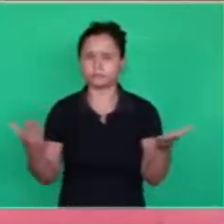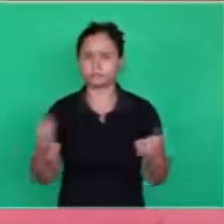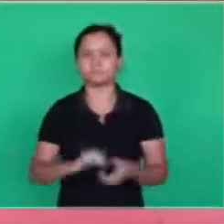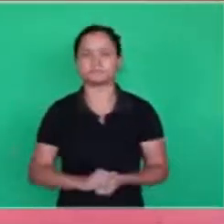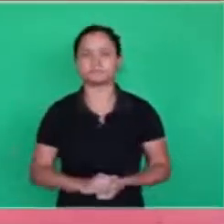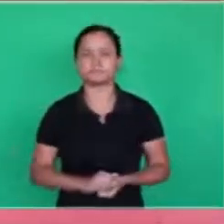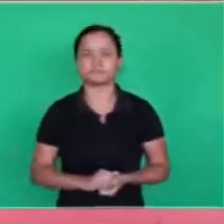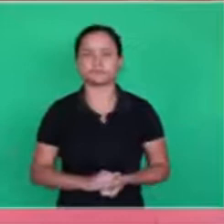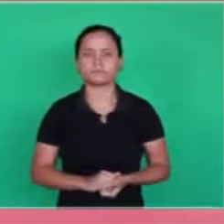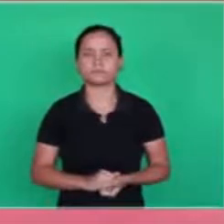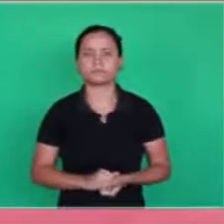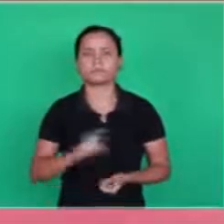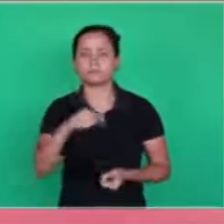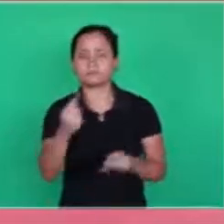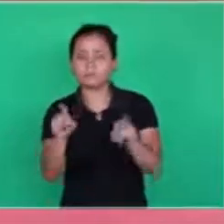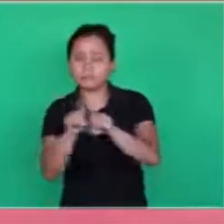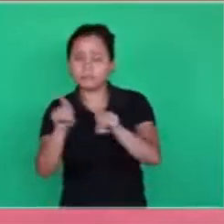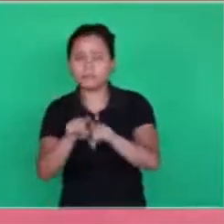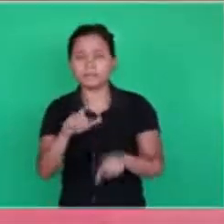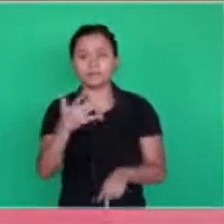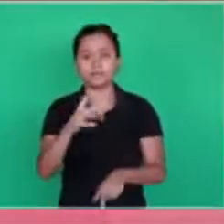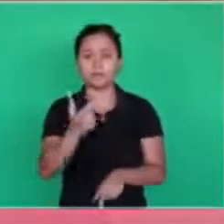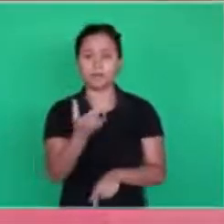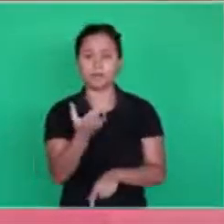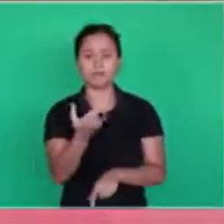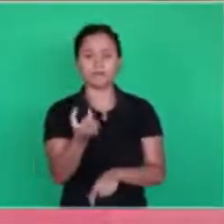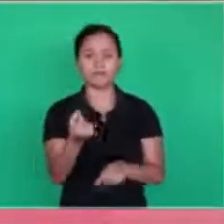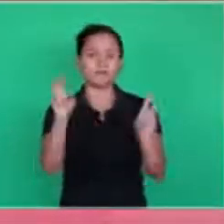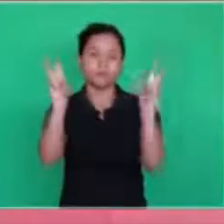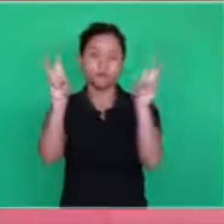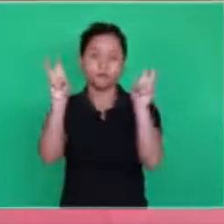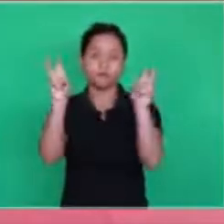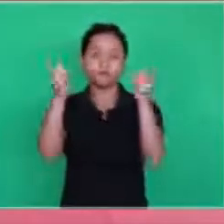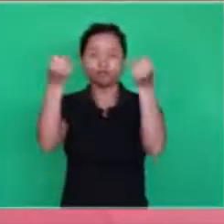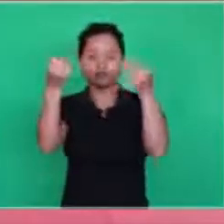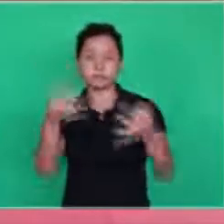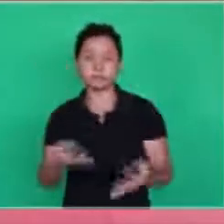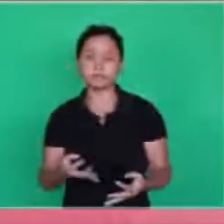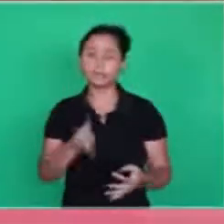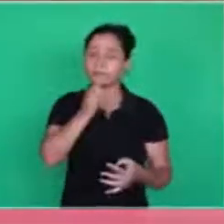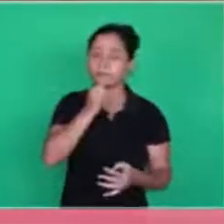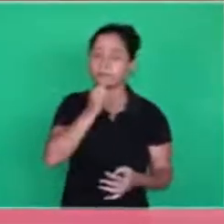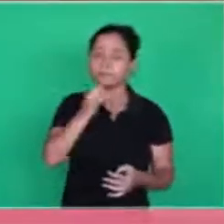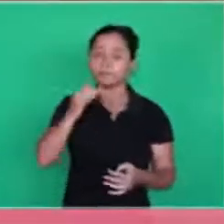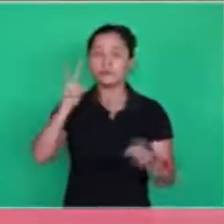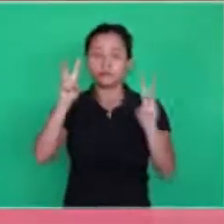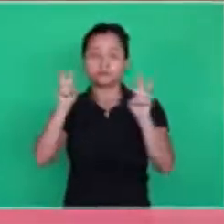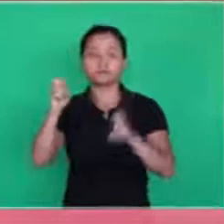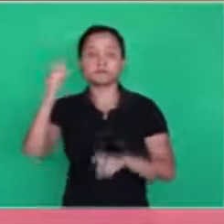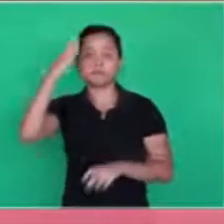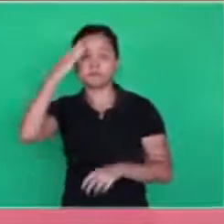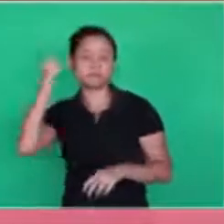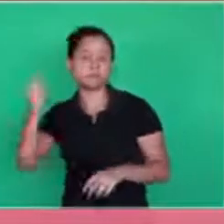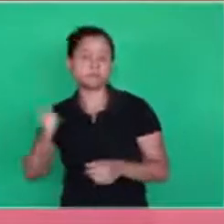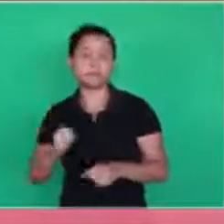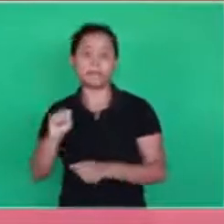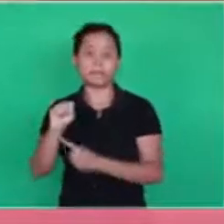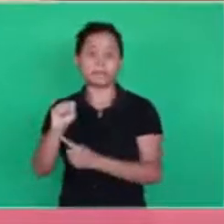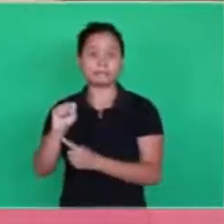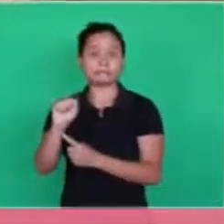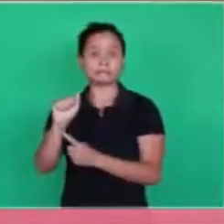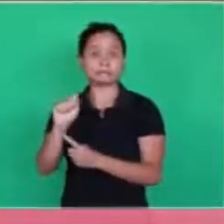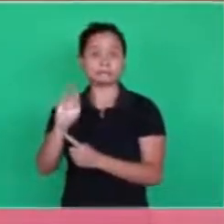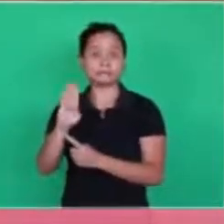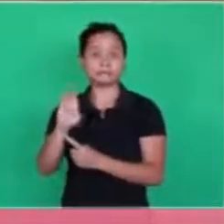uns 20 assuntos para falar. Por exemplo, sobre sabedoria. Sabedoria, todo mundo, ninguém explica o que